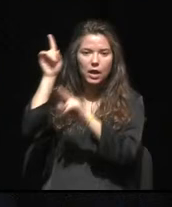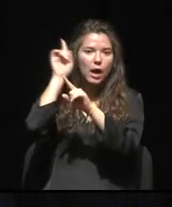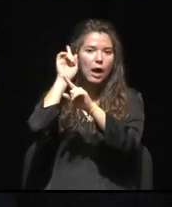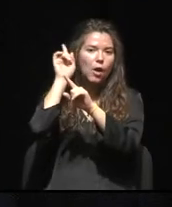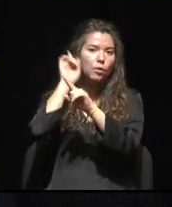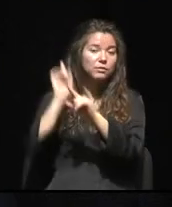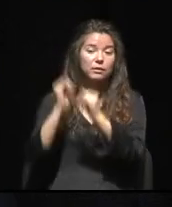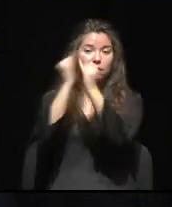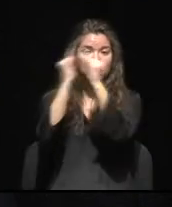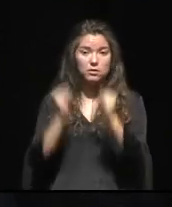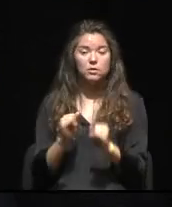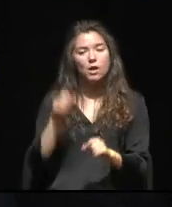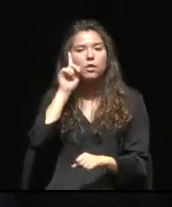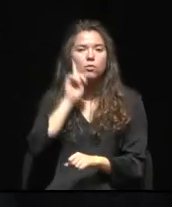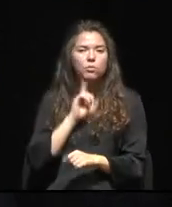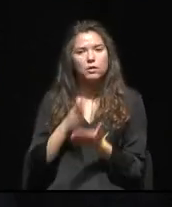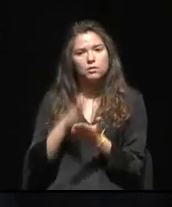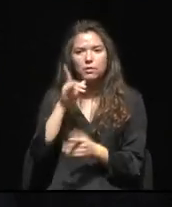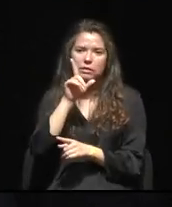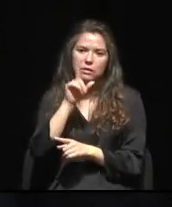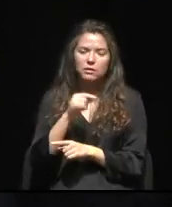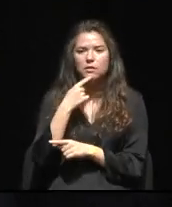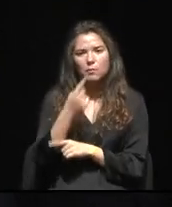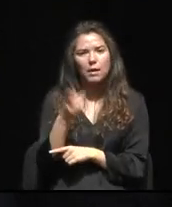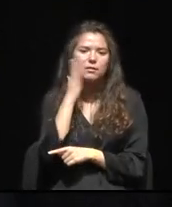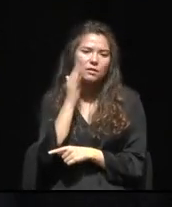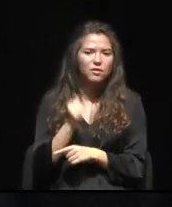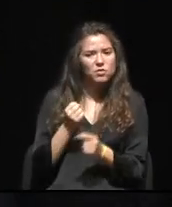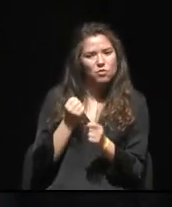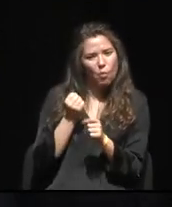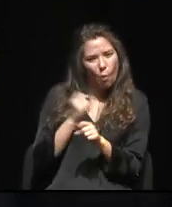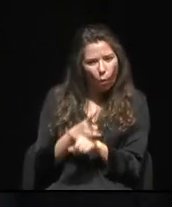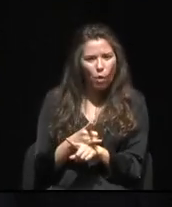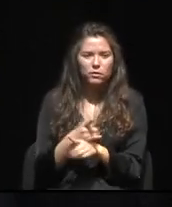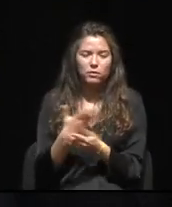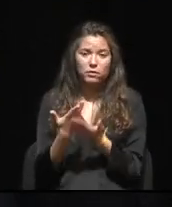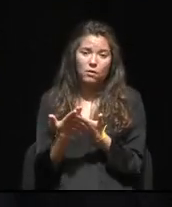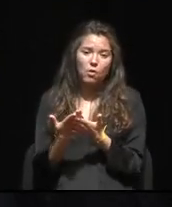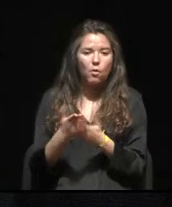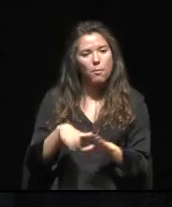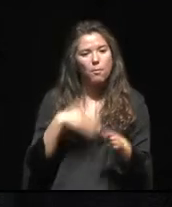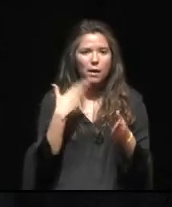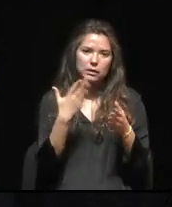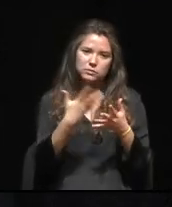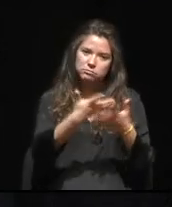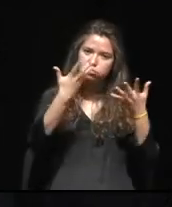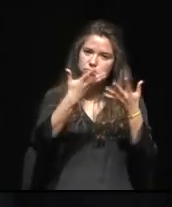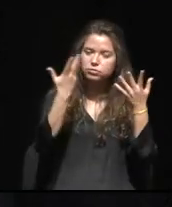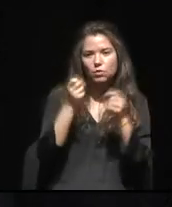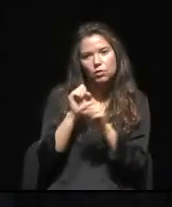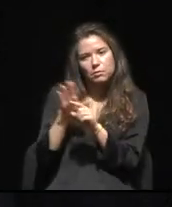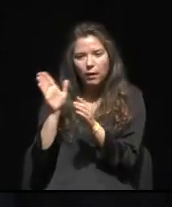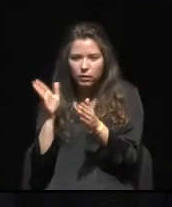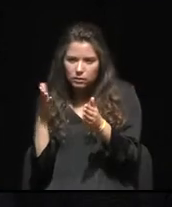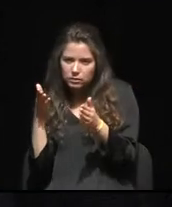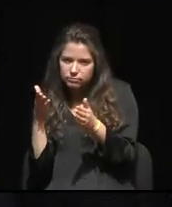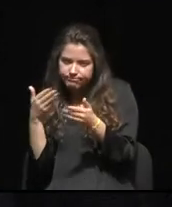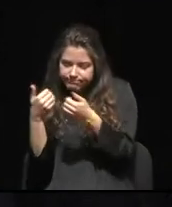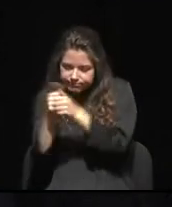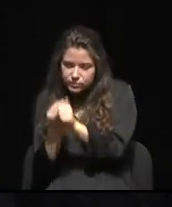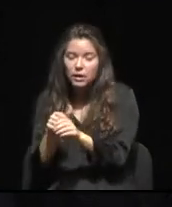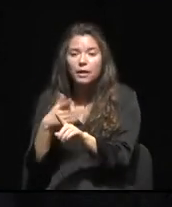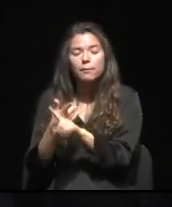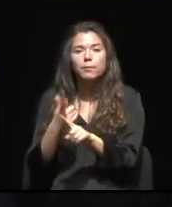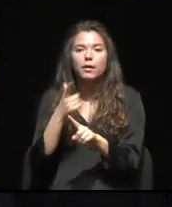Mulher não deixamos também de referir outras tentativas obscurantistas umas mais insidiosas outras mais descaradas